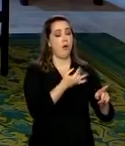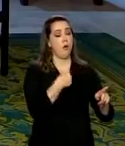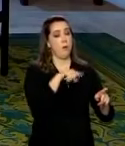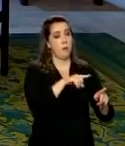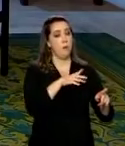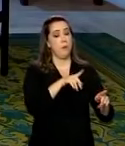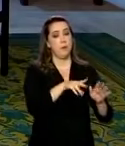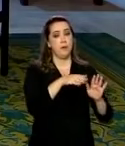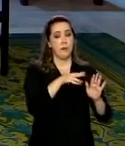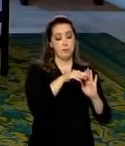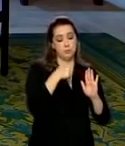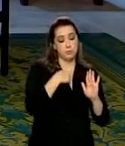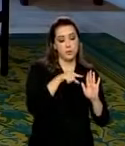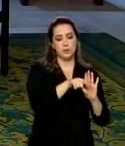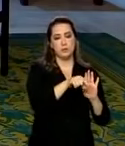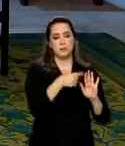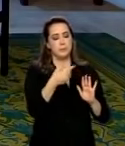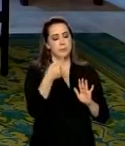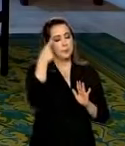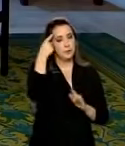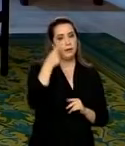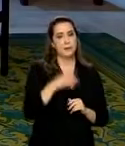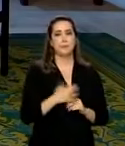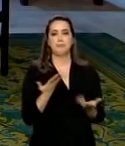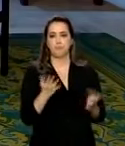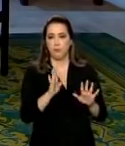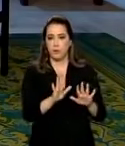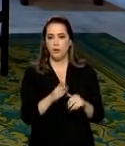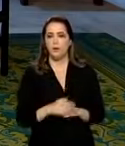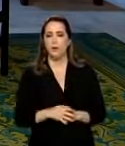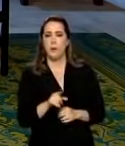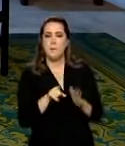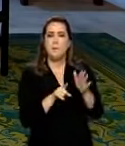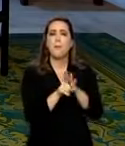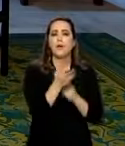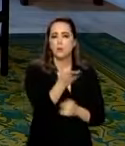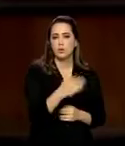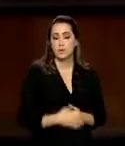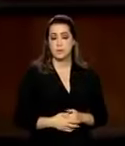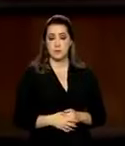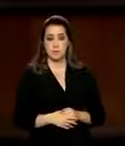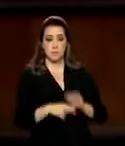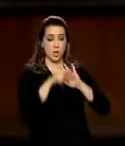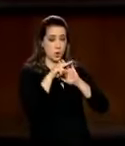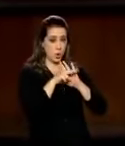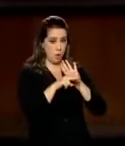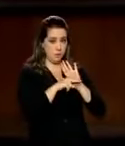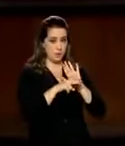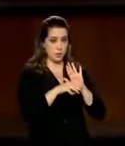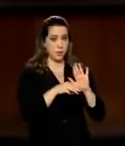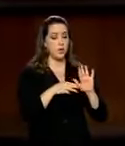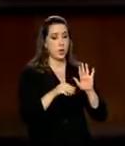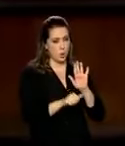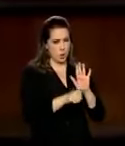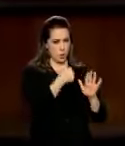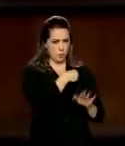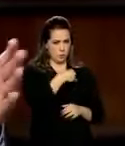pergunto, o protocolo Mandetta, foi o primeiro ministro nosso da saúde, o que, que ele